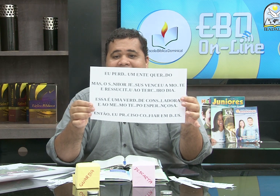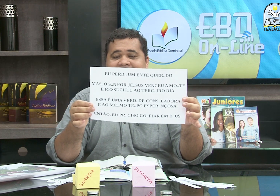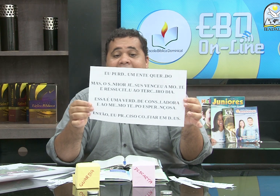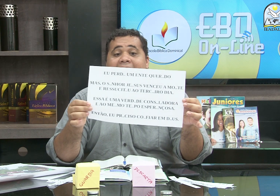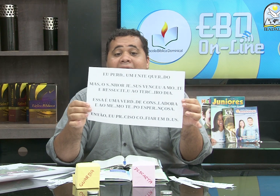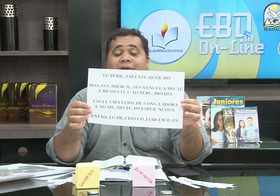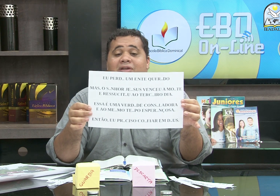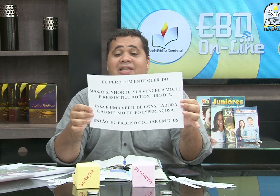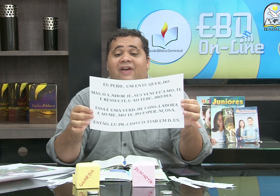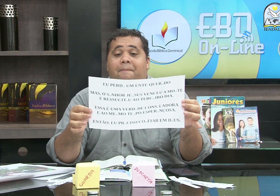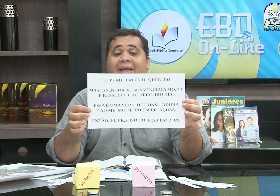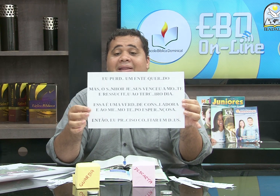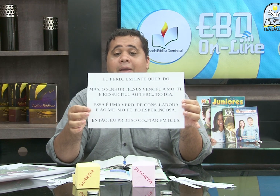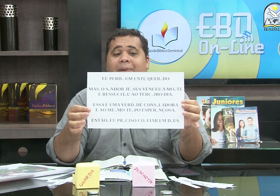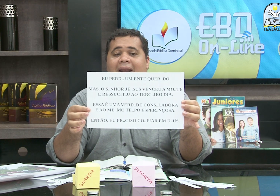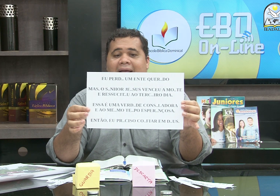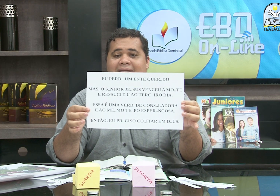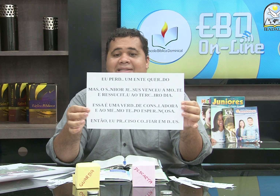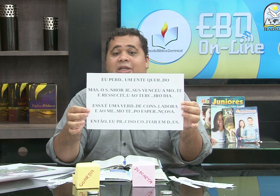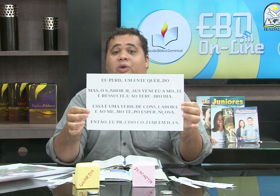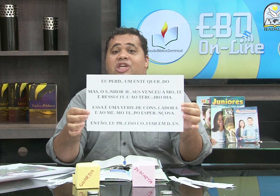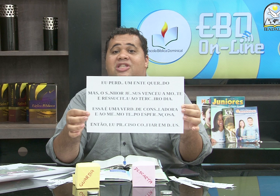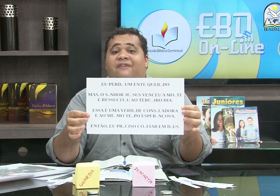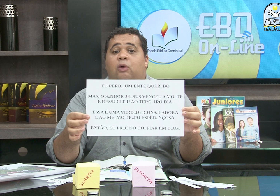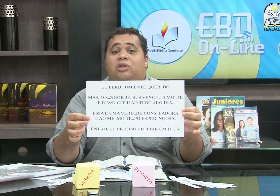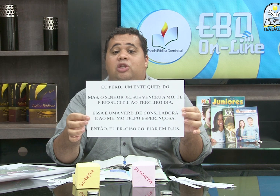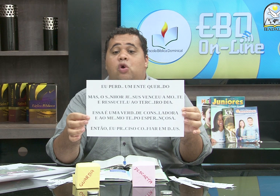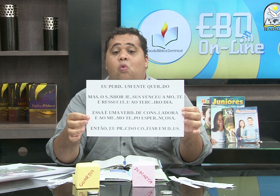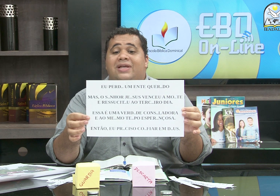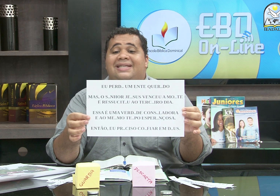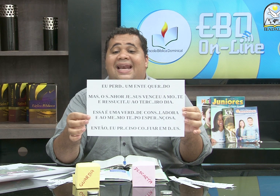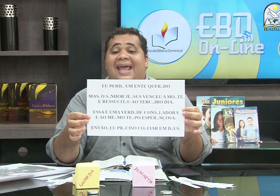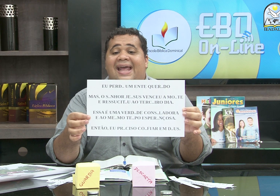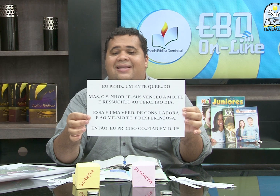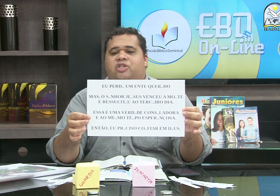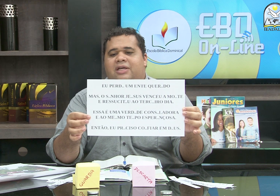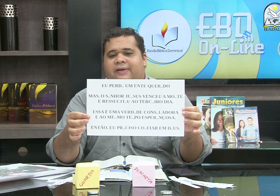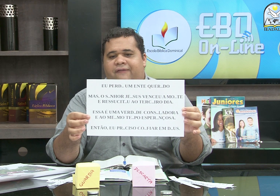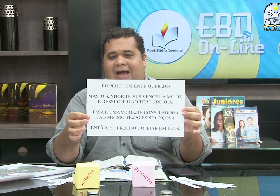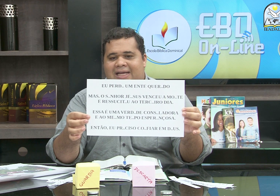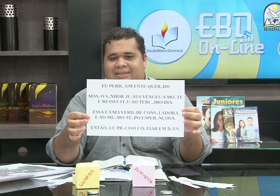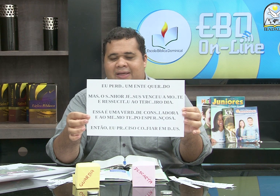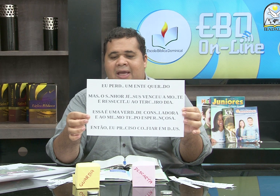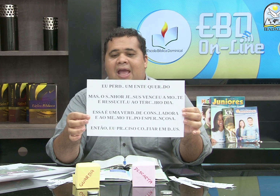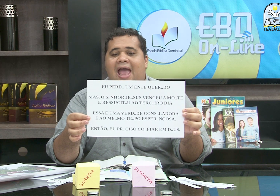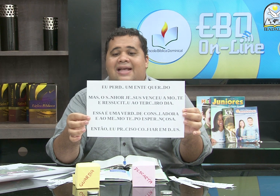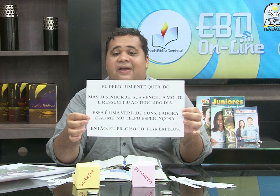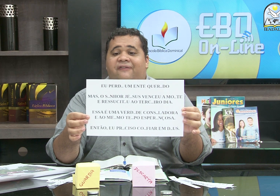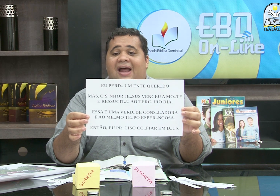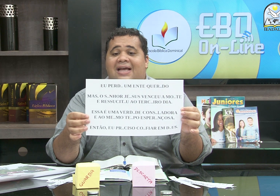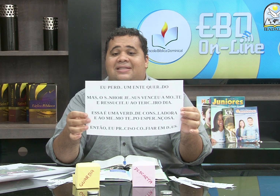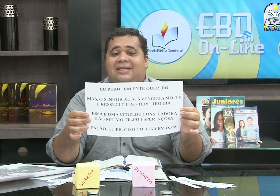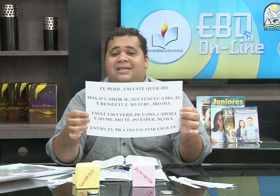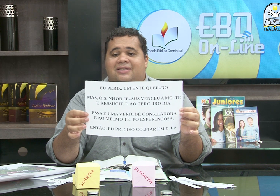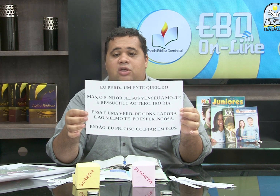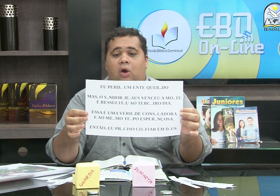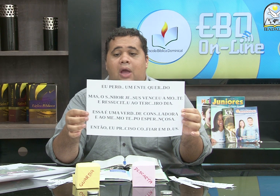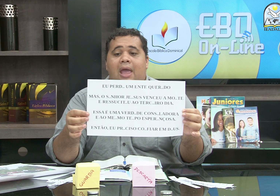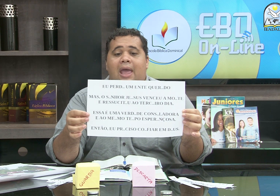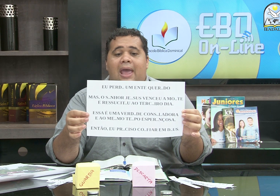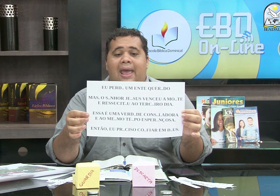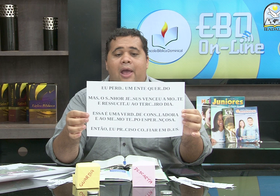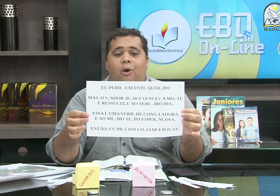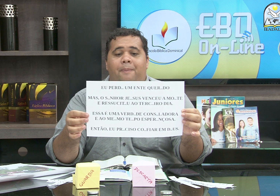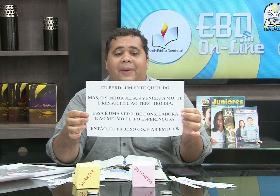frases que você vai pedir para ler sendo que está faltando algumas letras nessa frase essa frase diz assim